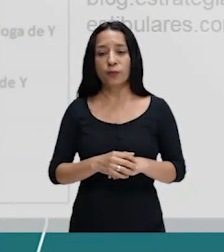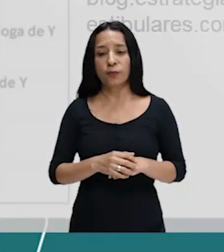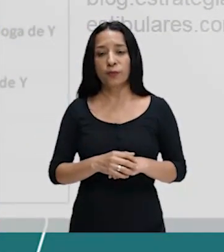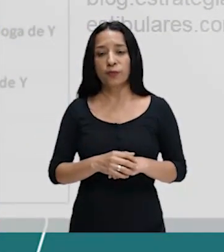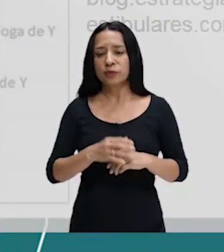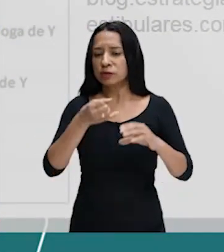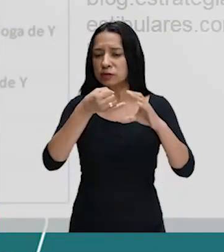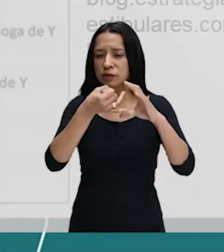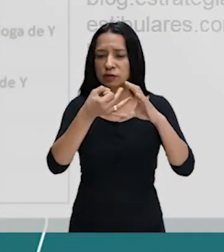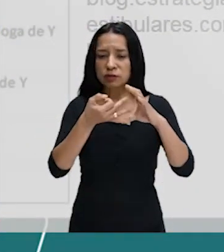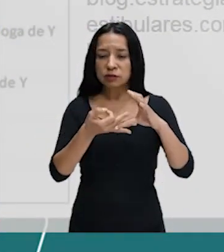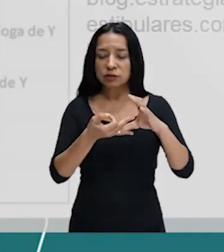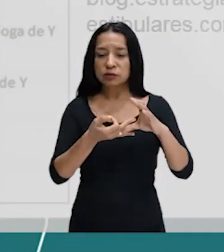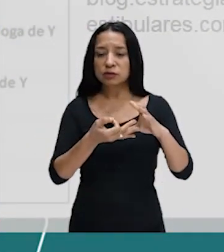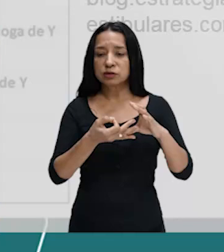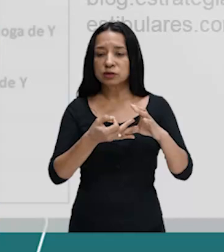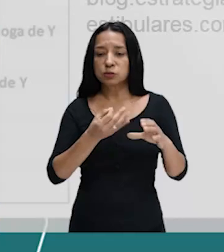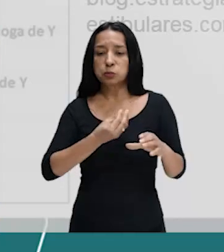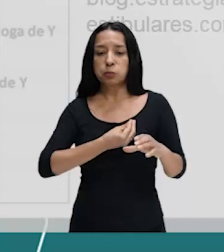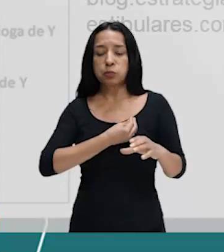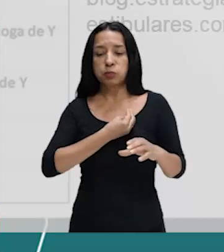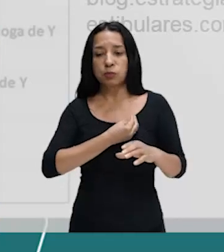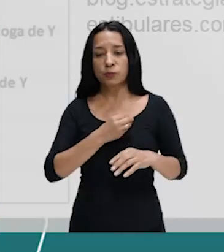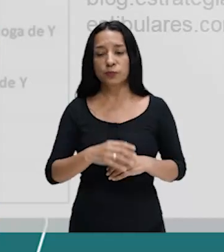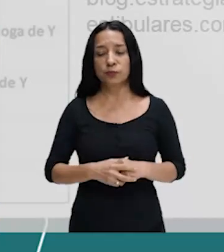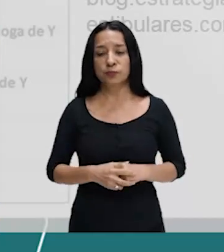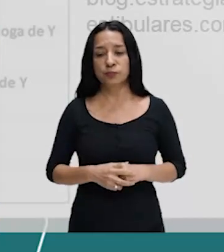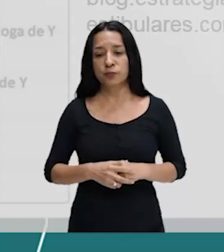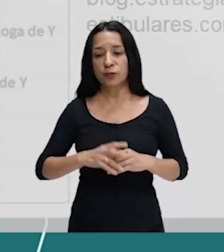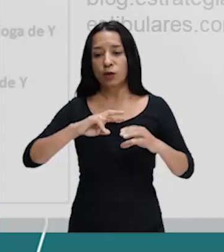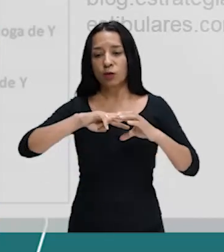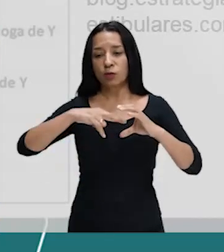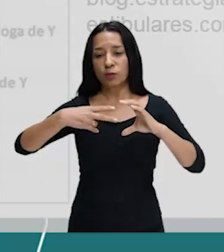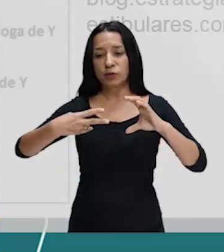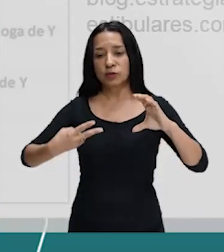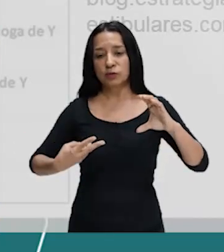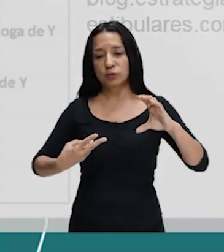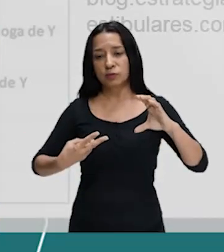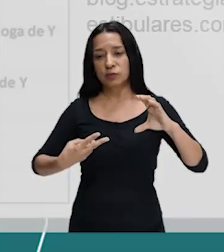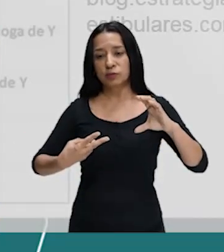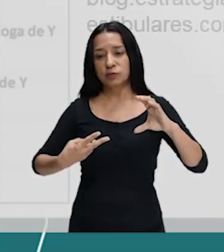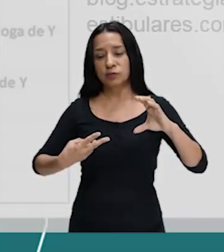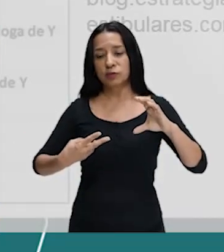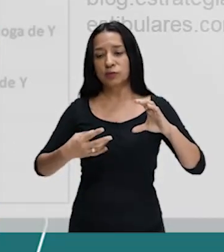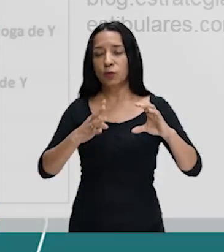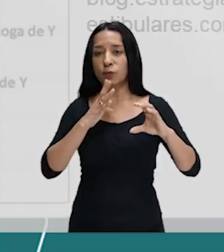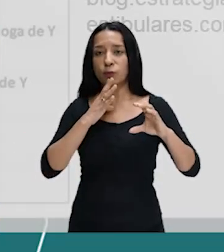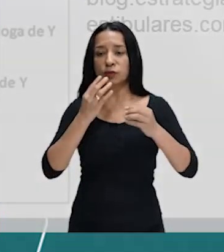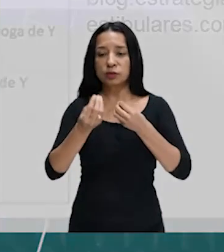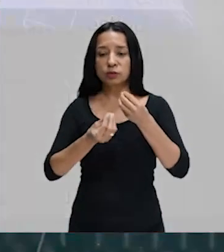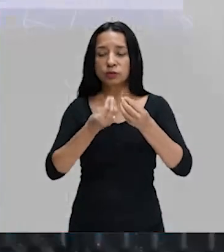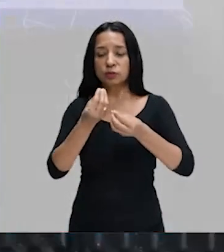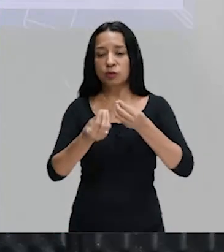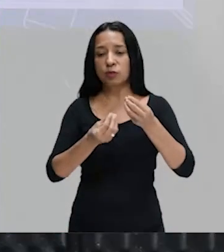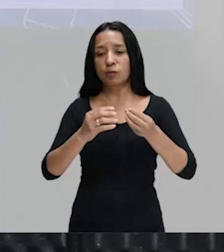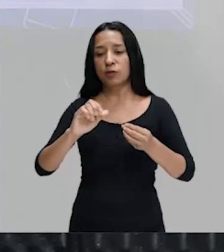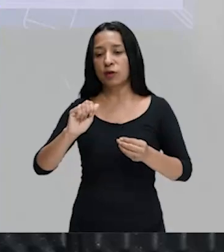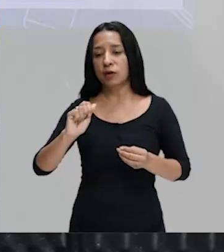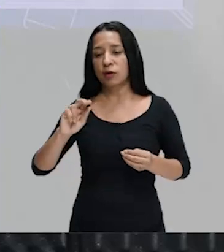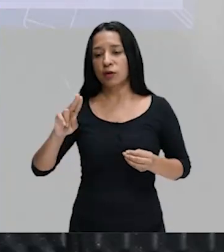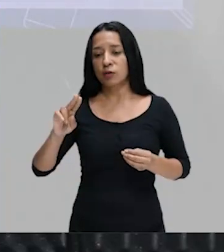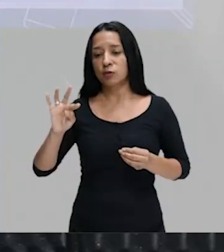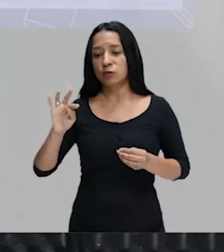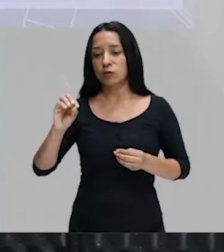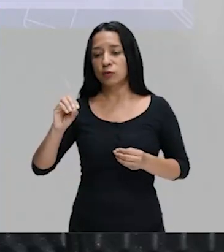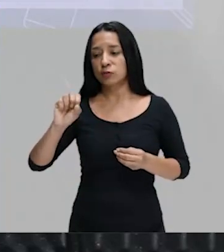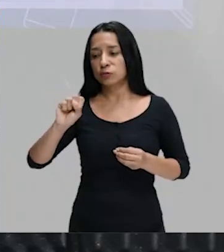né? Nós vamos ter cromossomos conhecidos como autossômicos, ok? Que